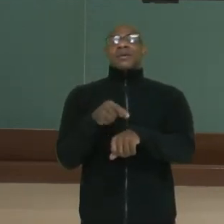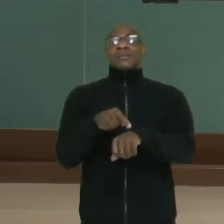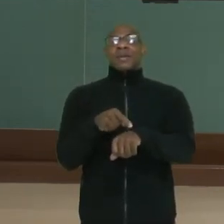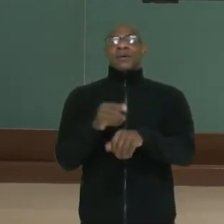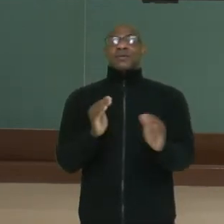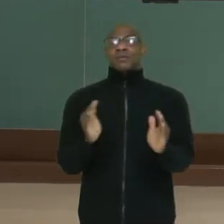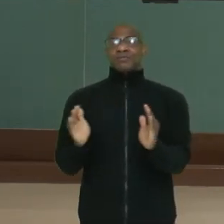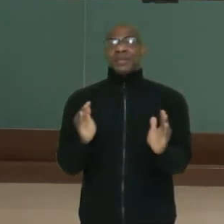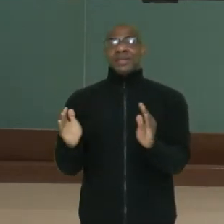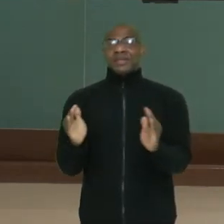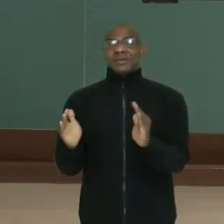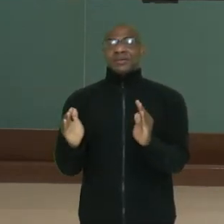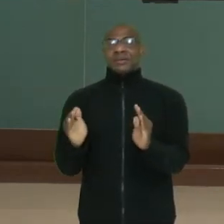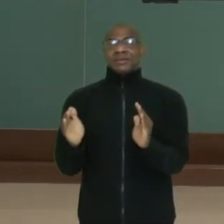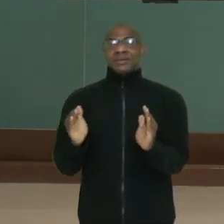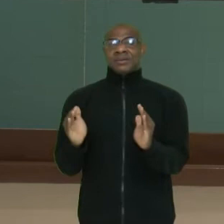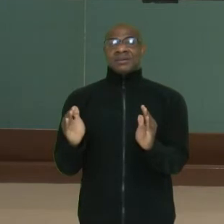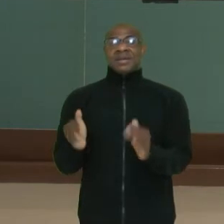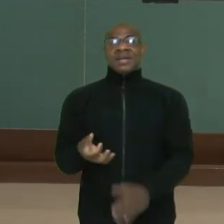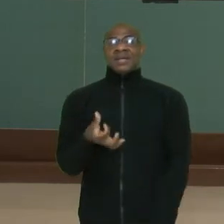tempo?